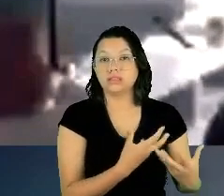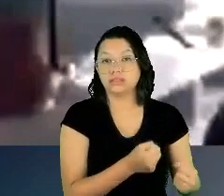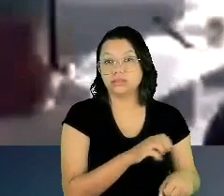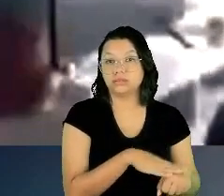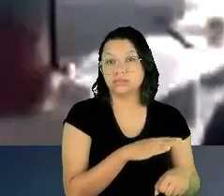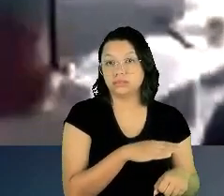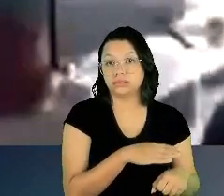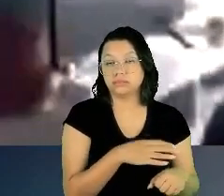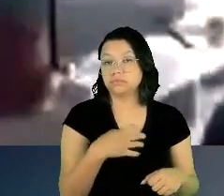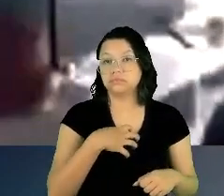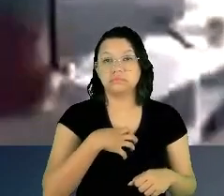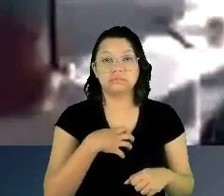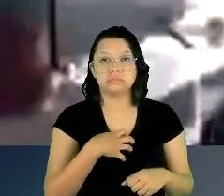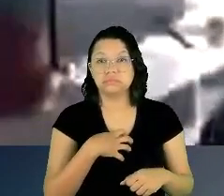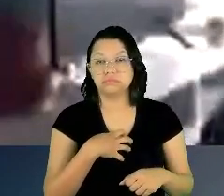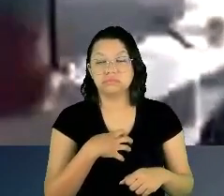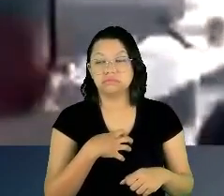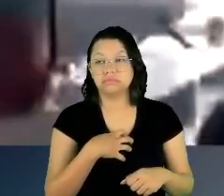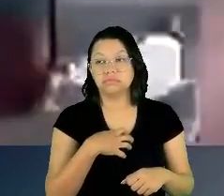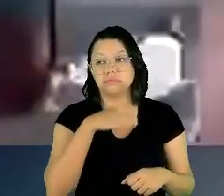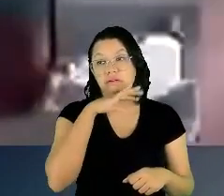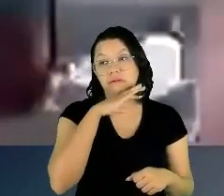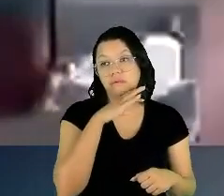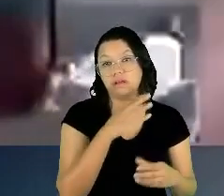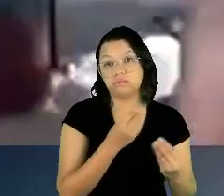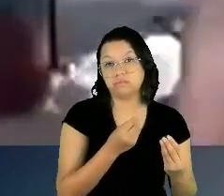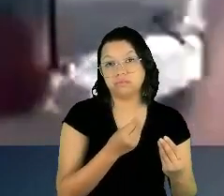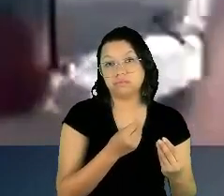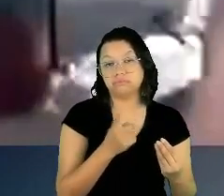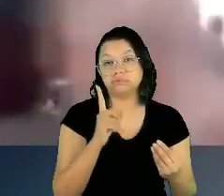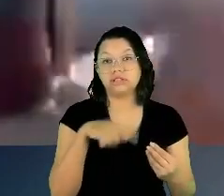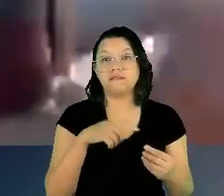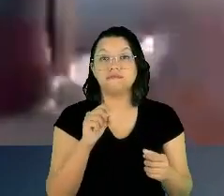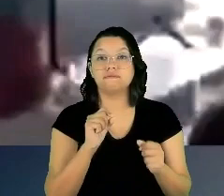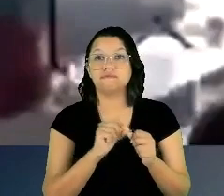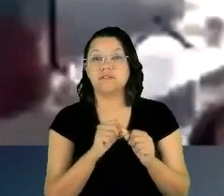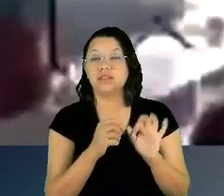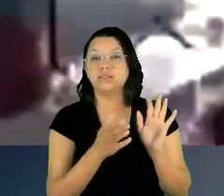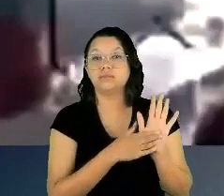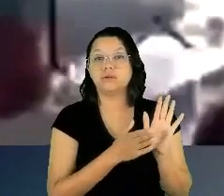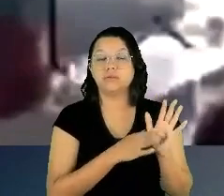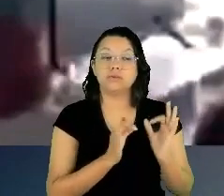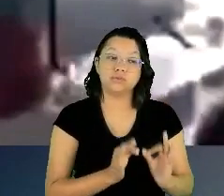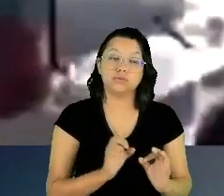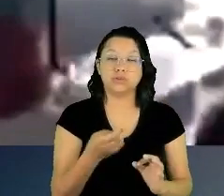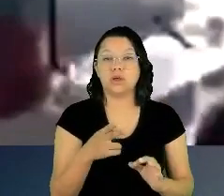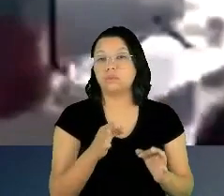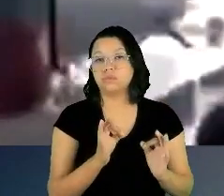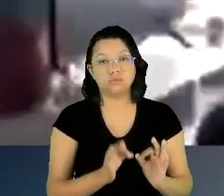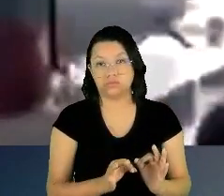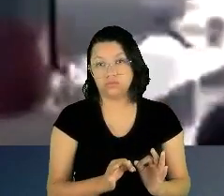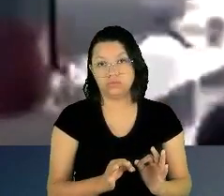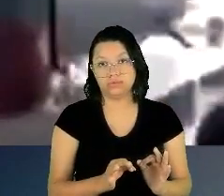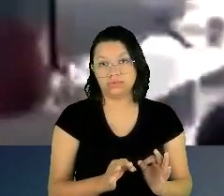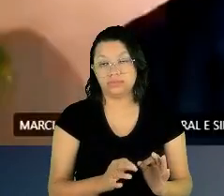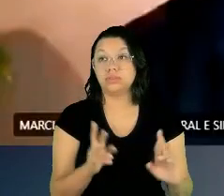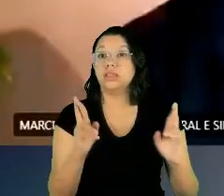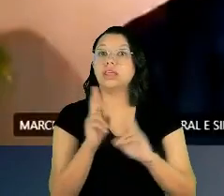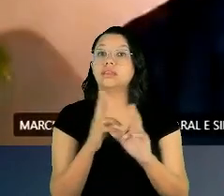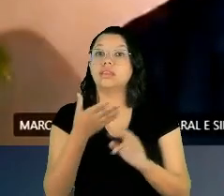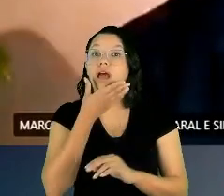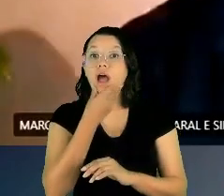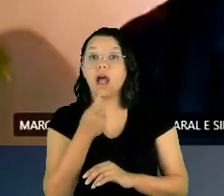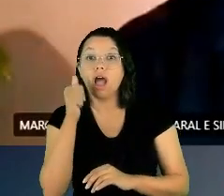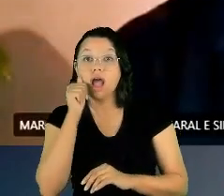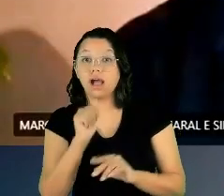delas aceitarem mais, elas não se sentem tão mal por ter sido feita uma proposta justa e injusta. E